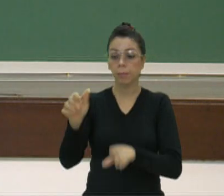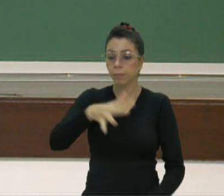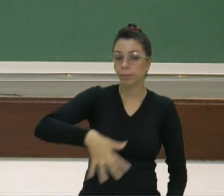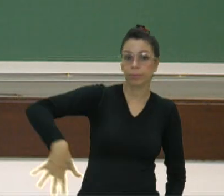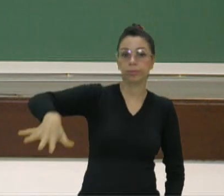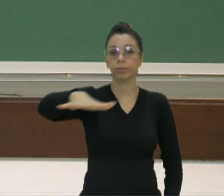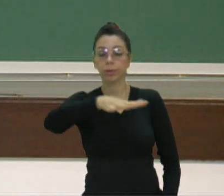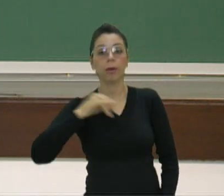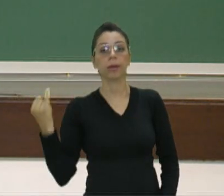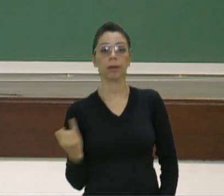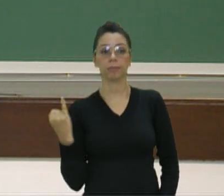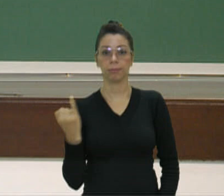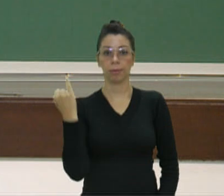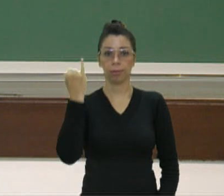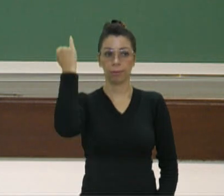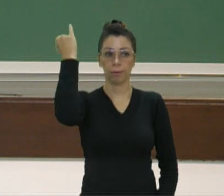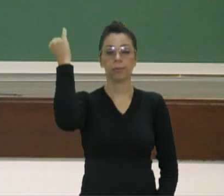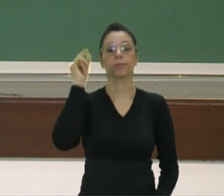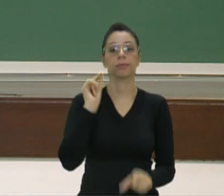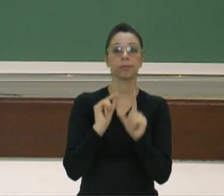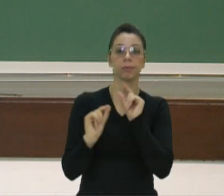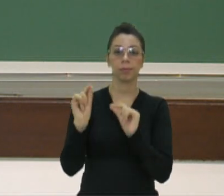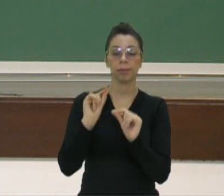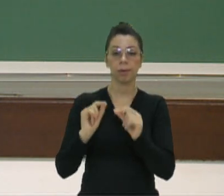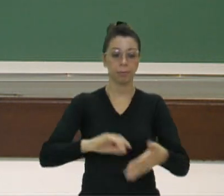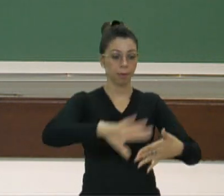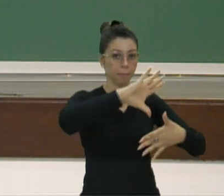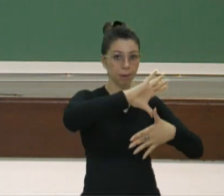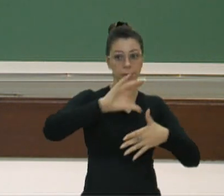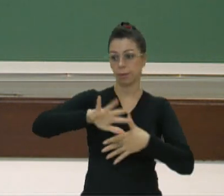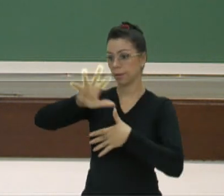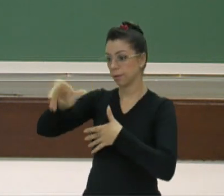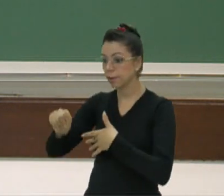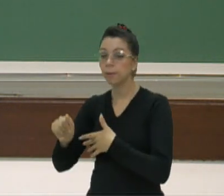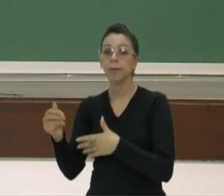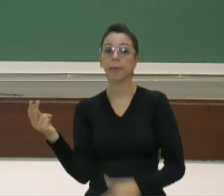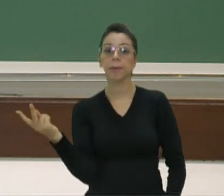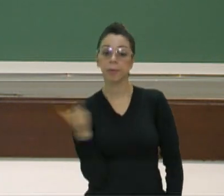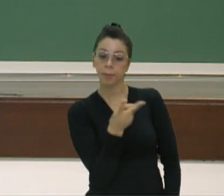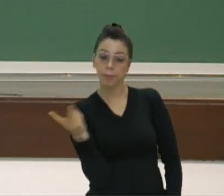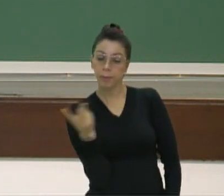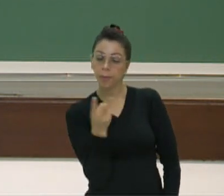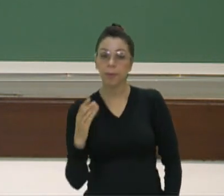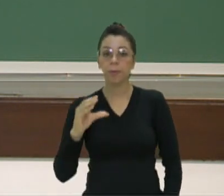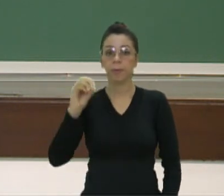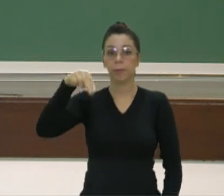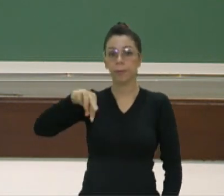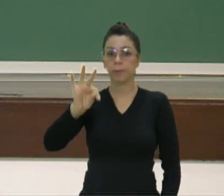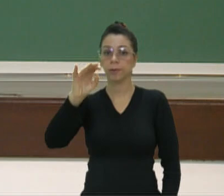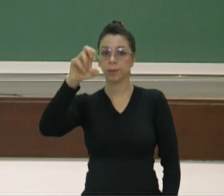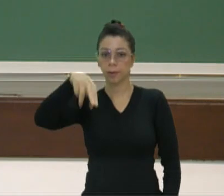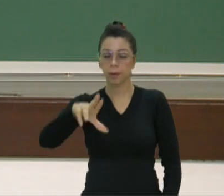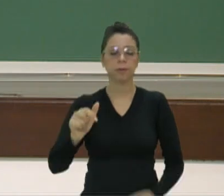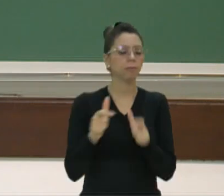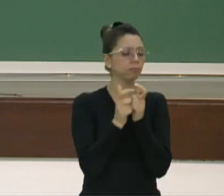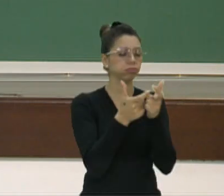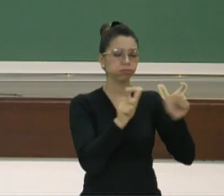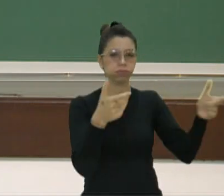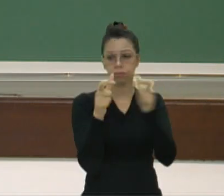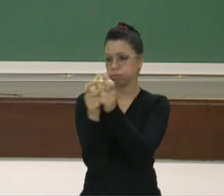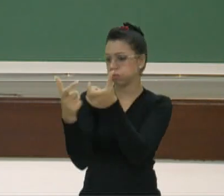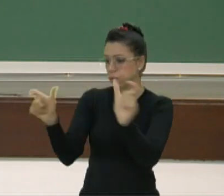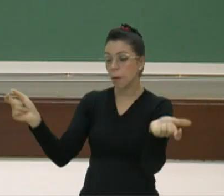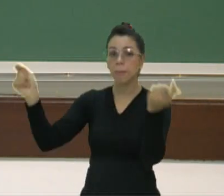é extremamente importante, principalmente para a América e África, por serem continentes grandiosos, temos uma